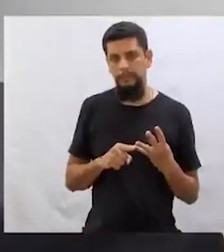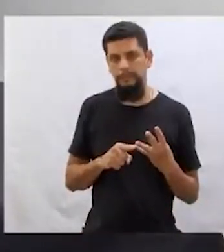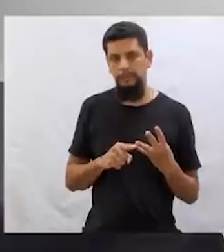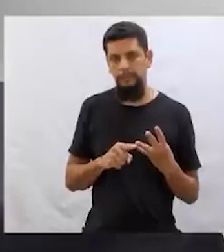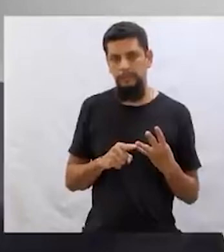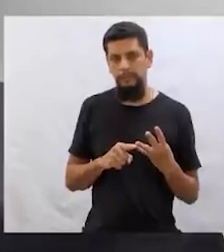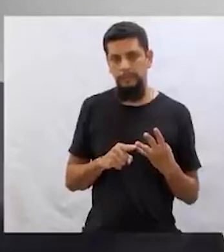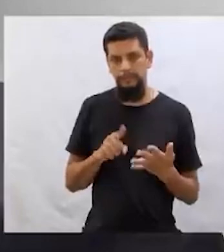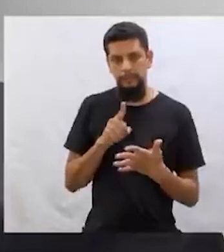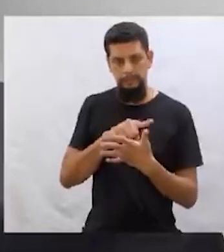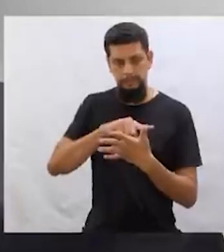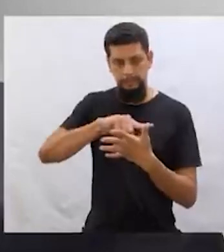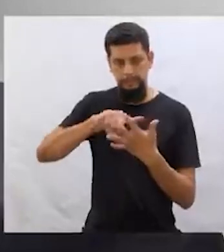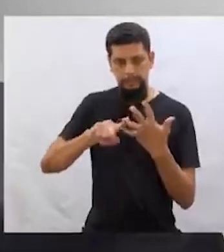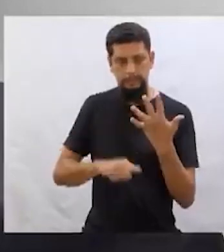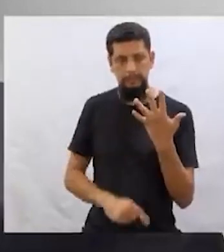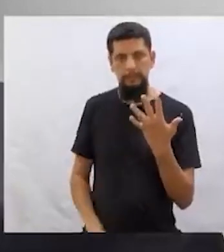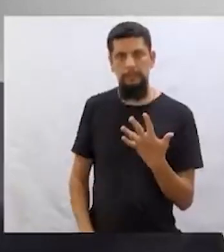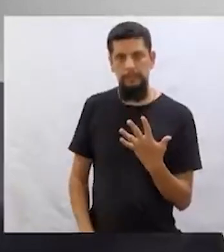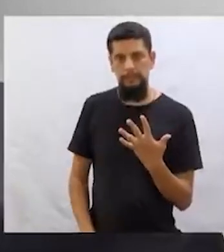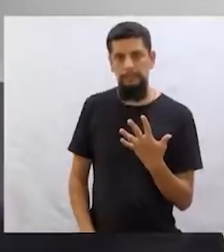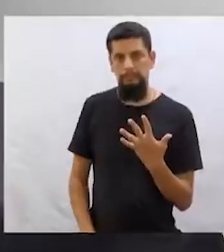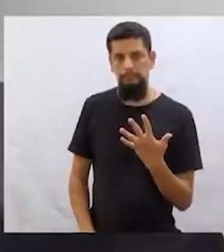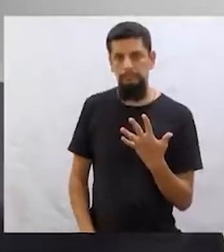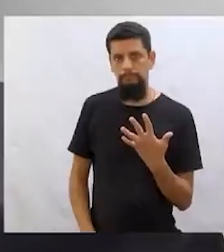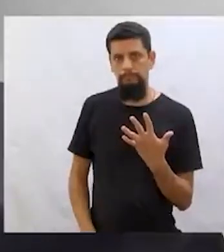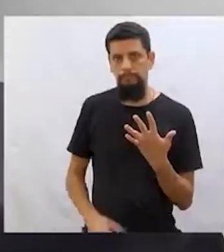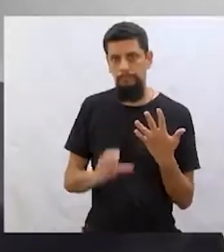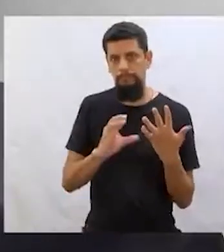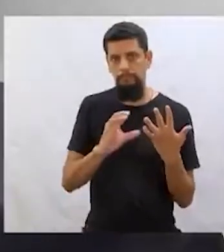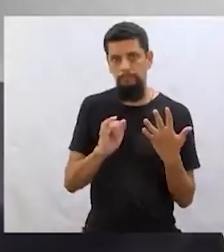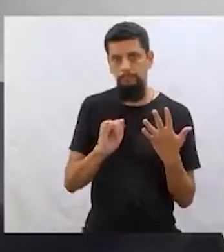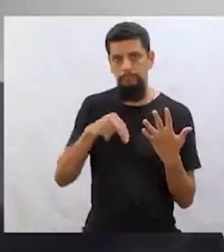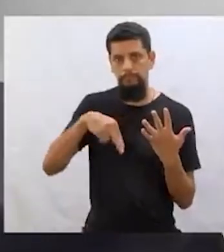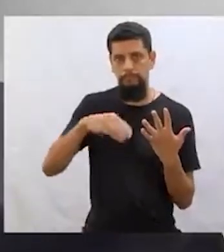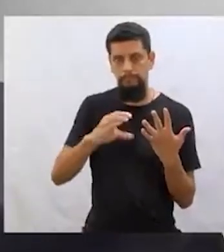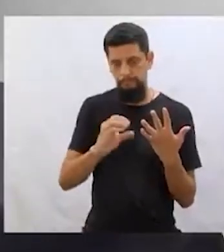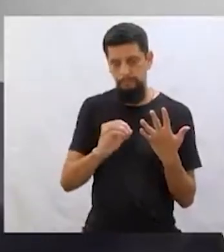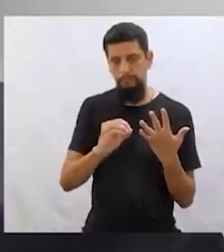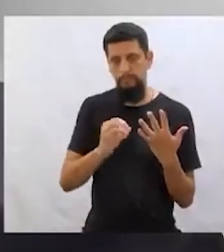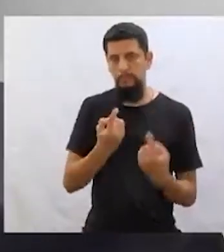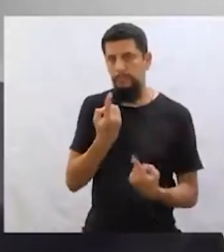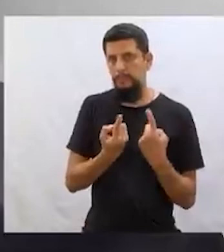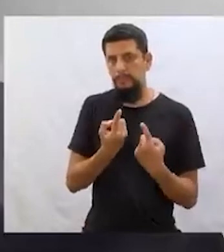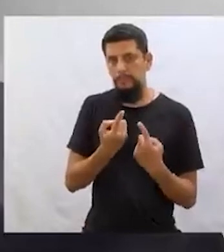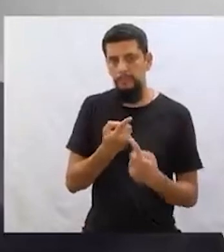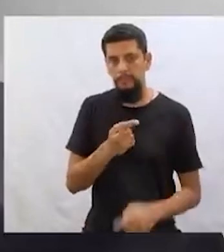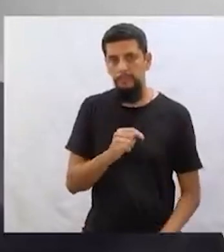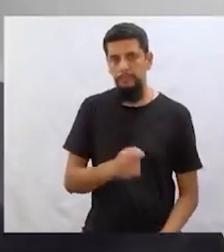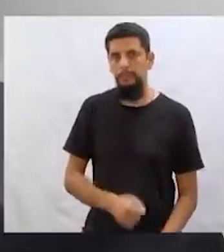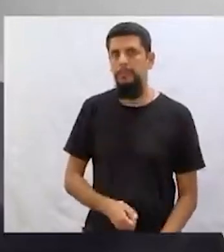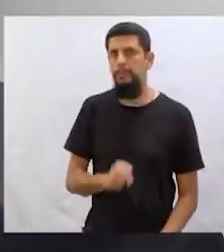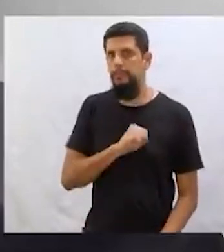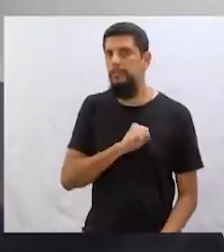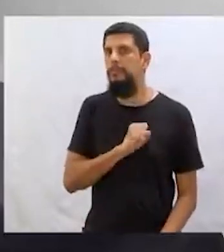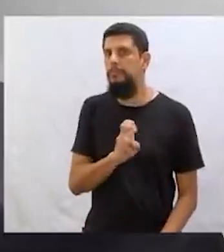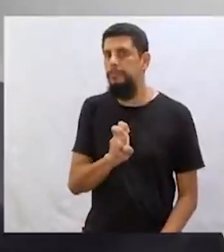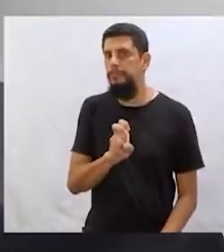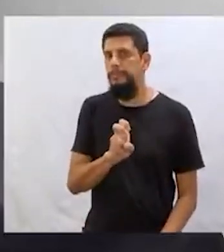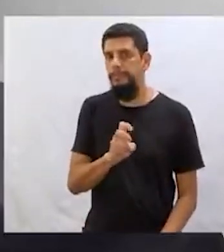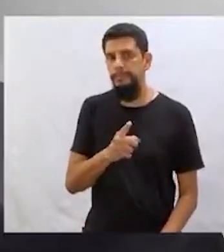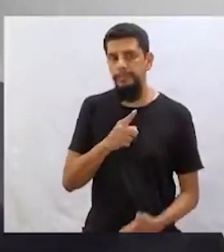três, quatro, cinco. 5 dedos levantados. Qual será desses que é o número